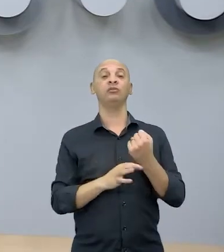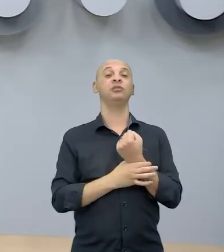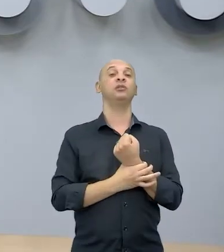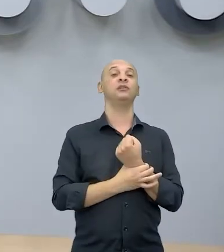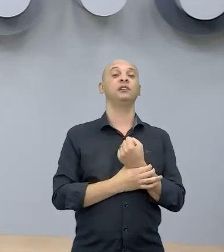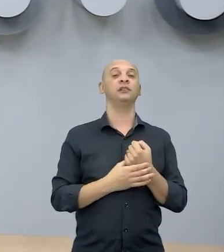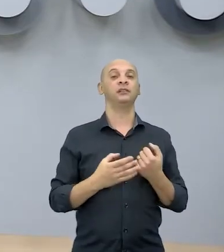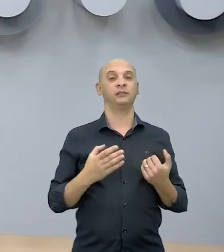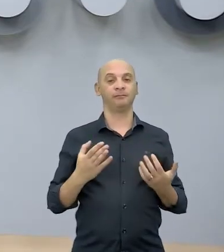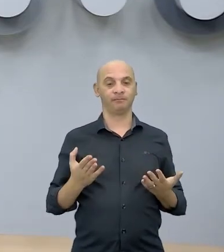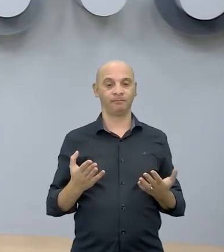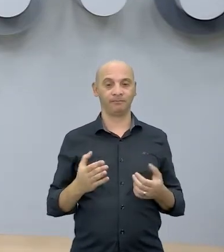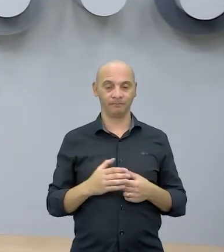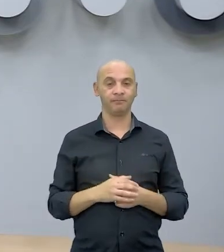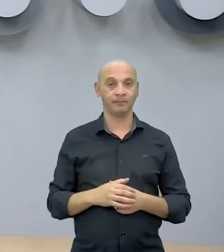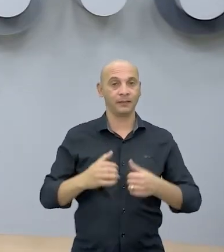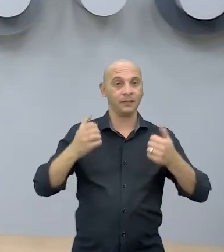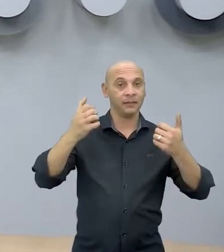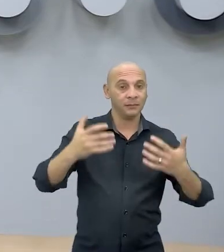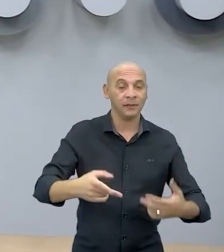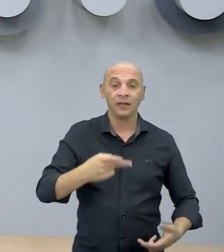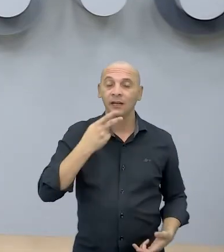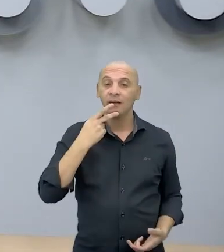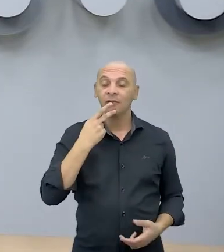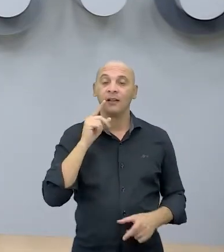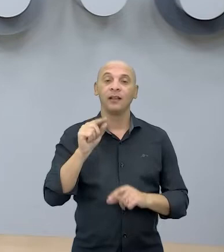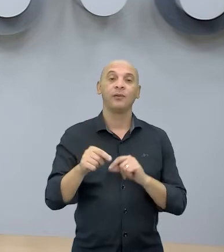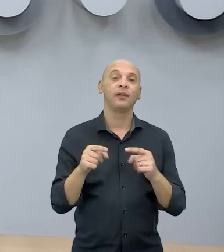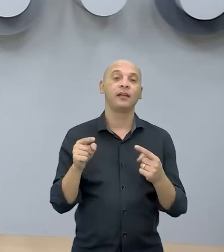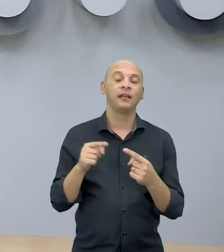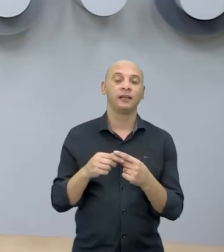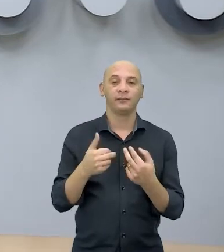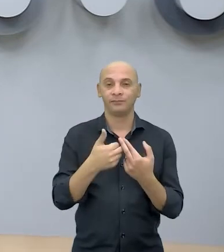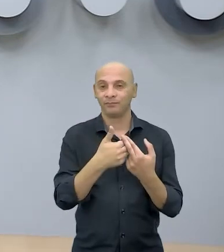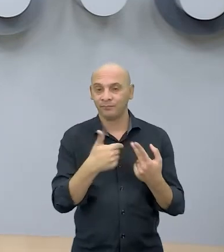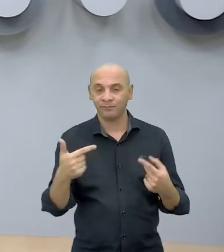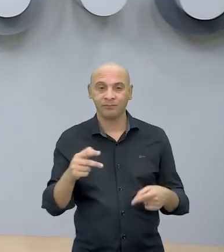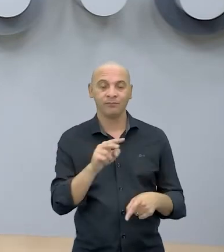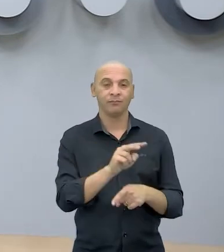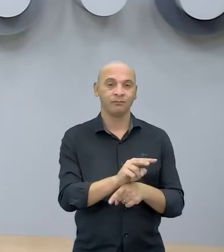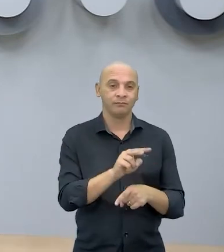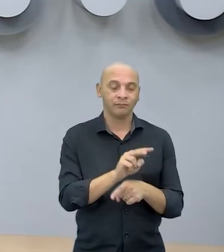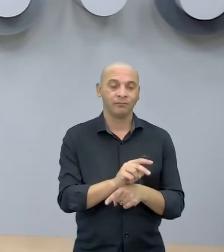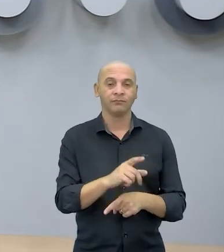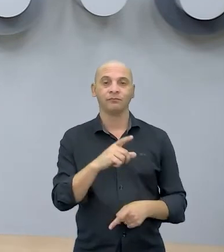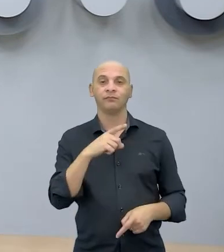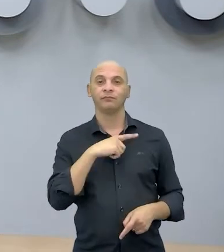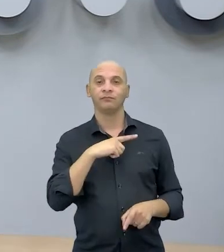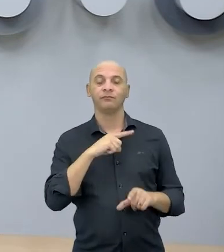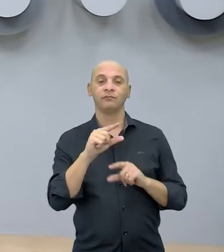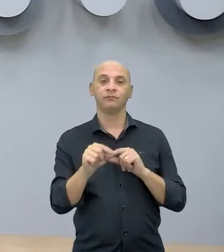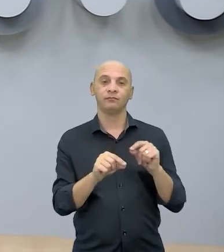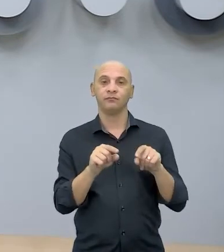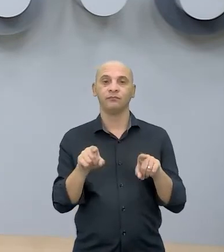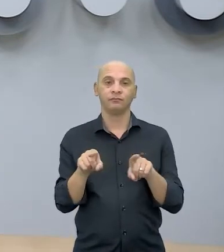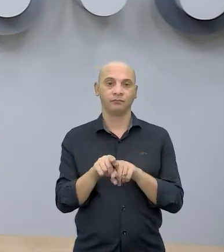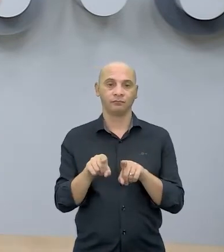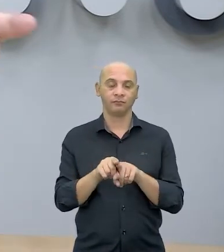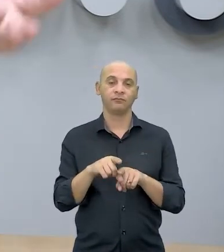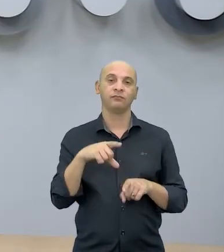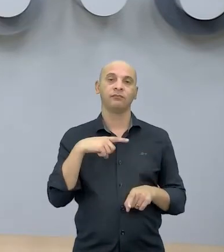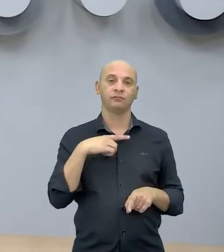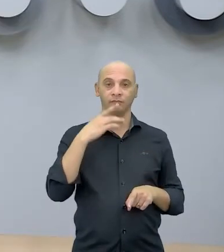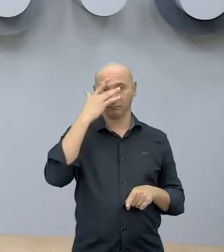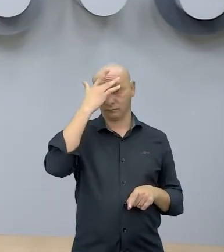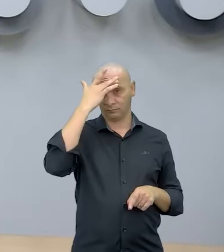Então, é disso que a Zuboff está falando quando ela fala que os mecanismos de vigilância, eles também dão ensejo, eles abrem